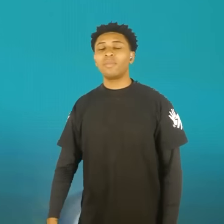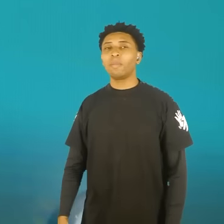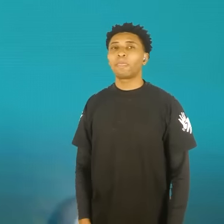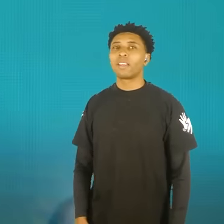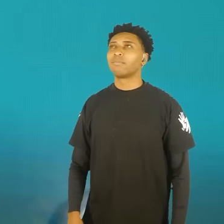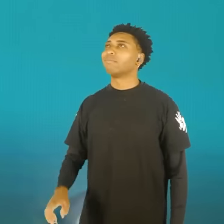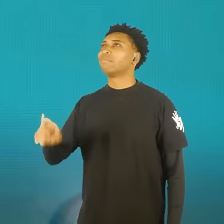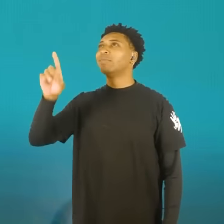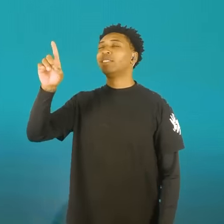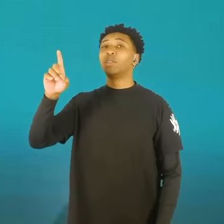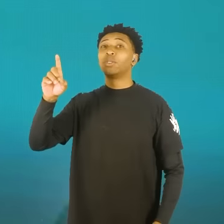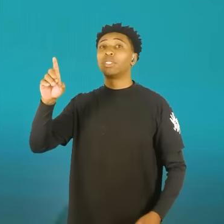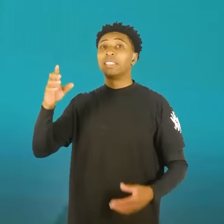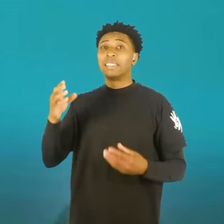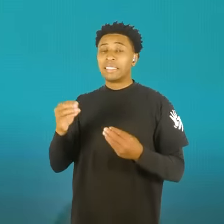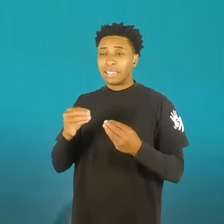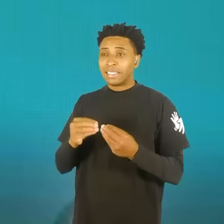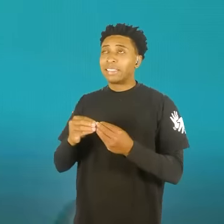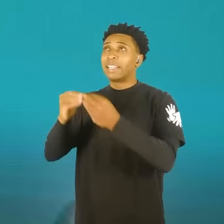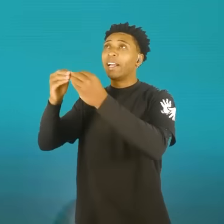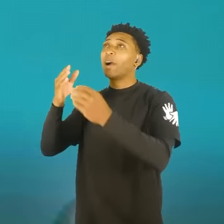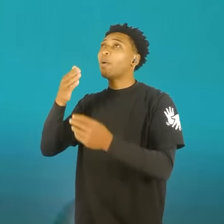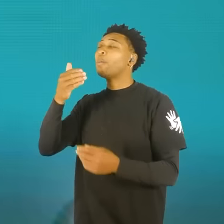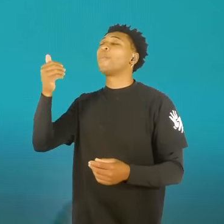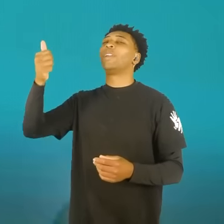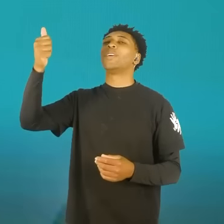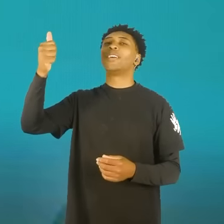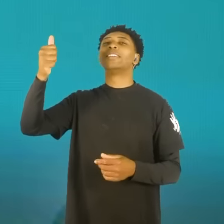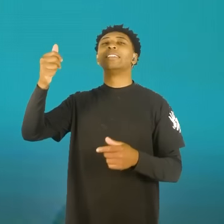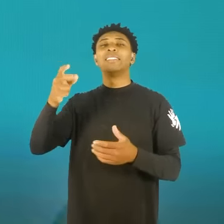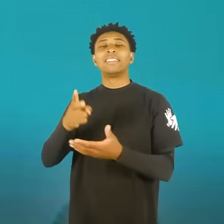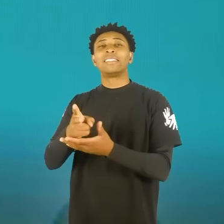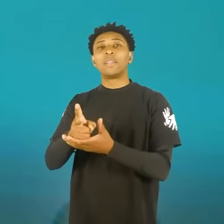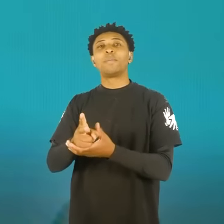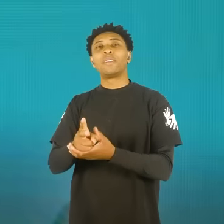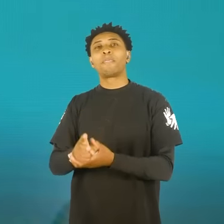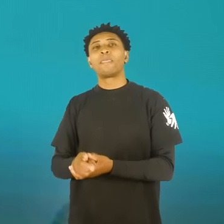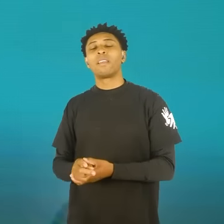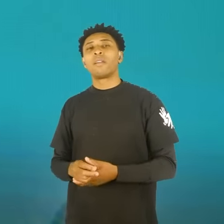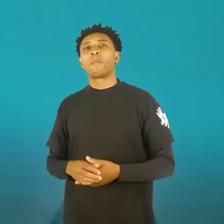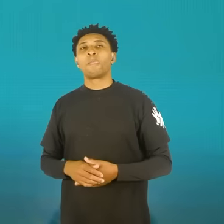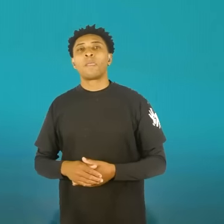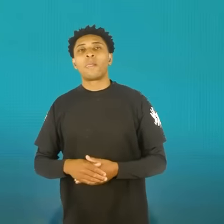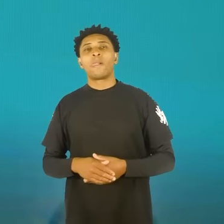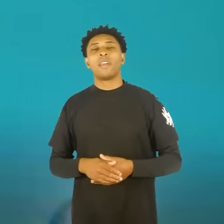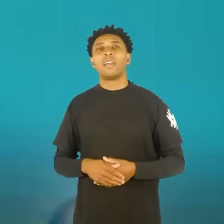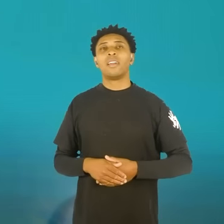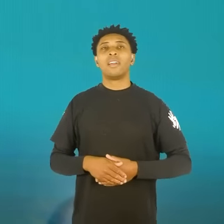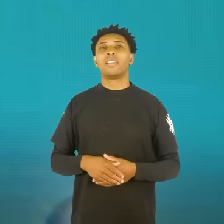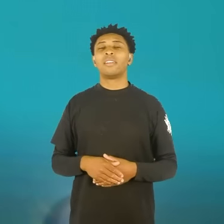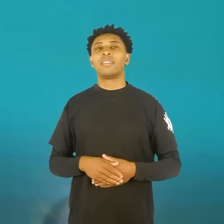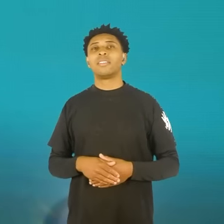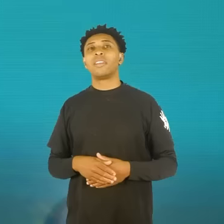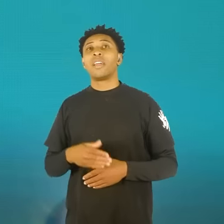assassino daqueles que querem adorar ao Senhor em espírito e em verdade. É melhor cair para subir do que derrubar outros que estão em pé.